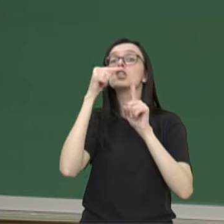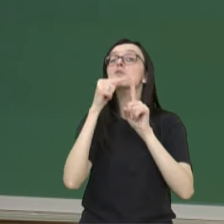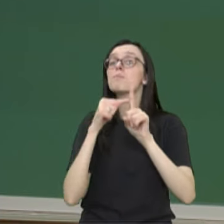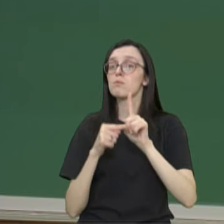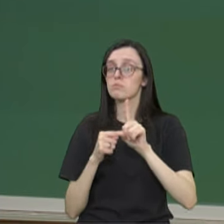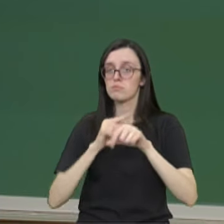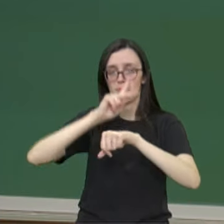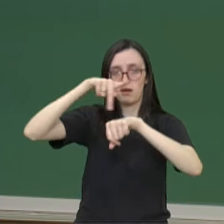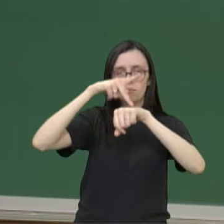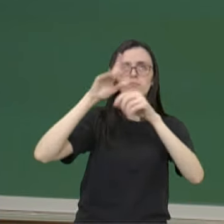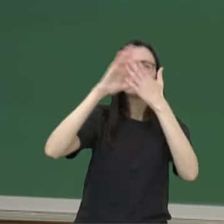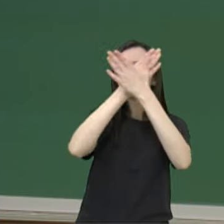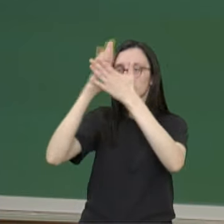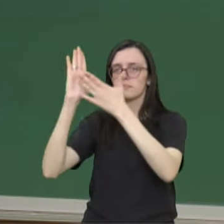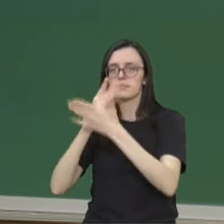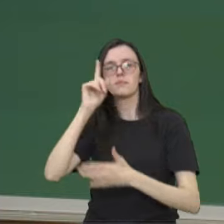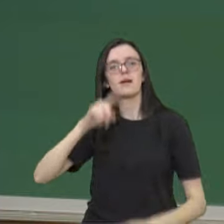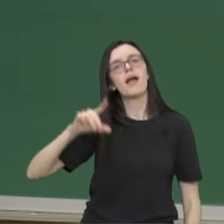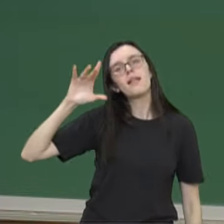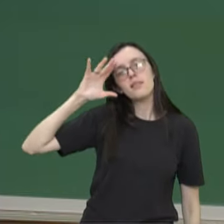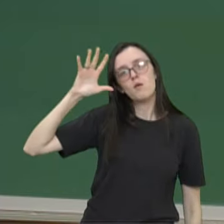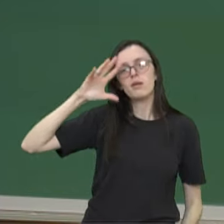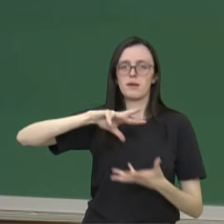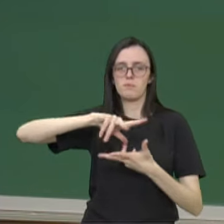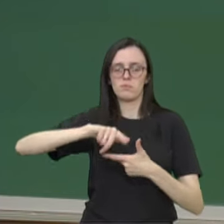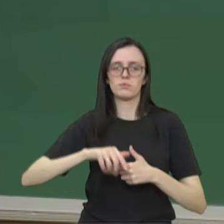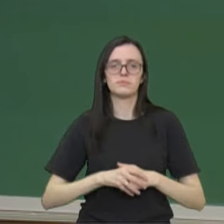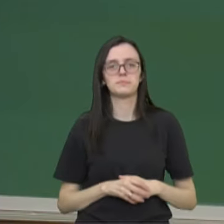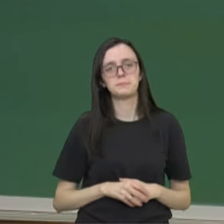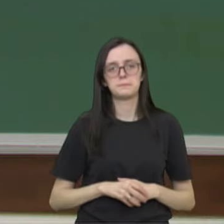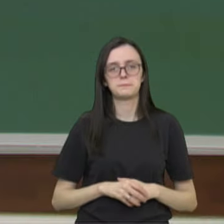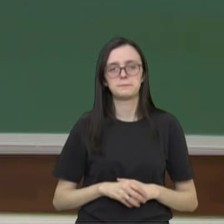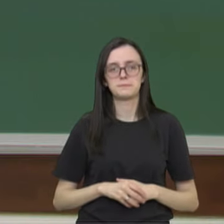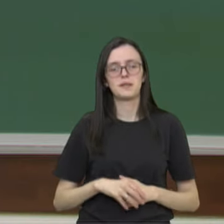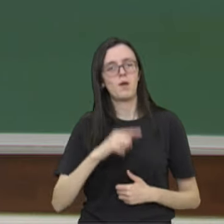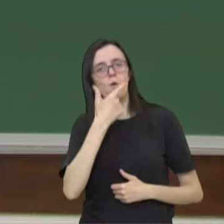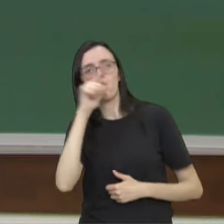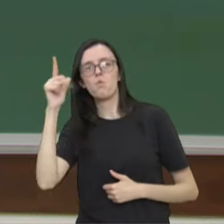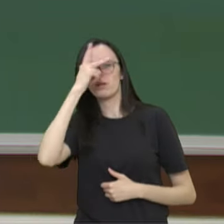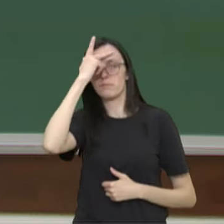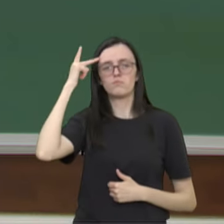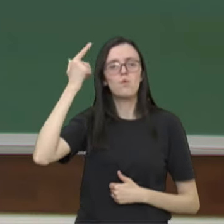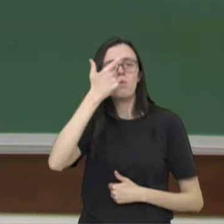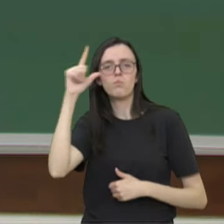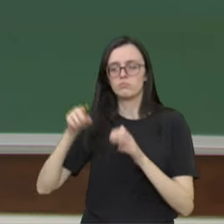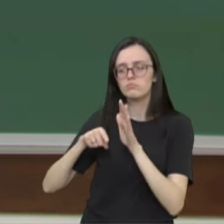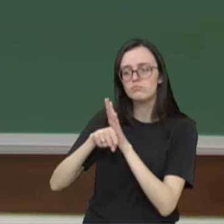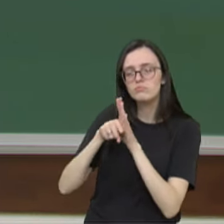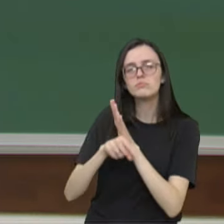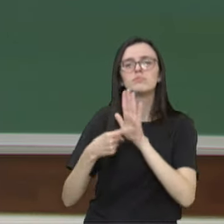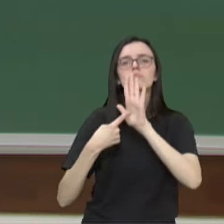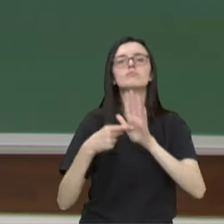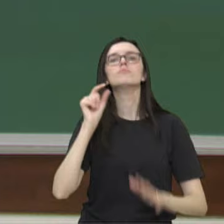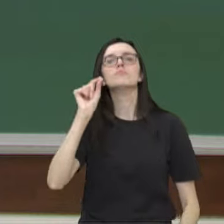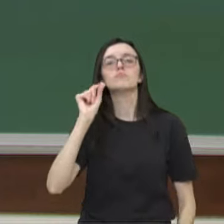Fria e durante a questão da teoria do mundo. Outras pessoas também, outros pesquisadores dizem que a partir